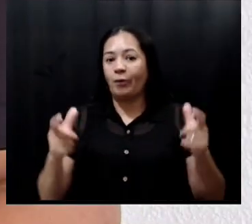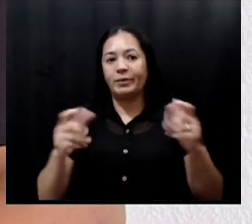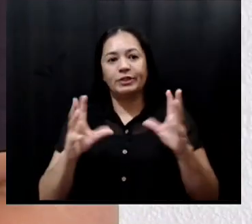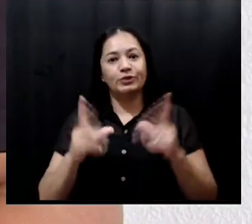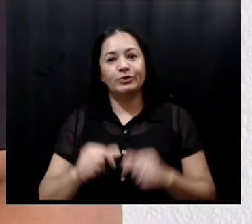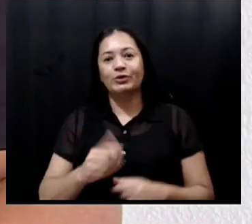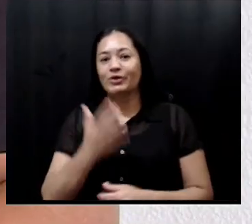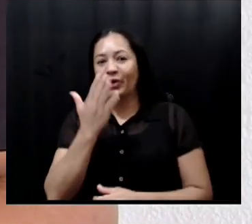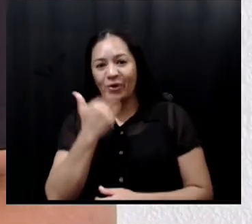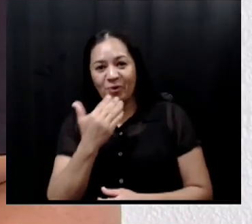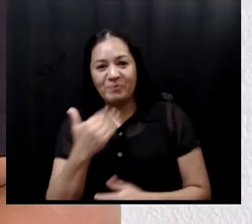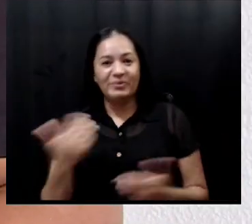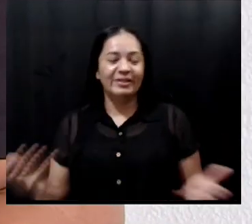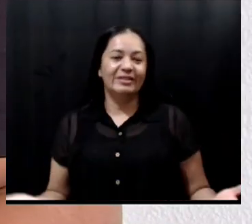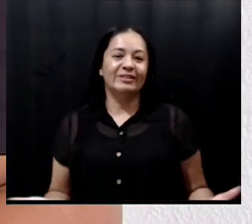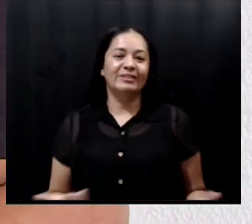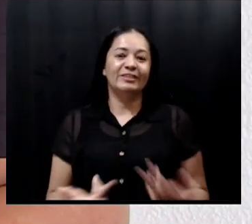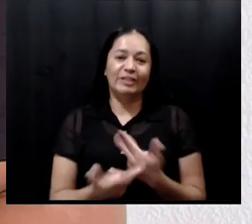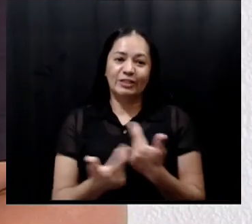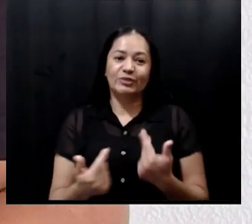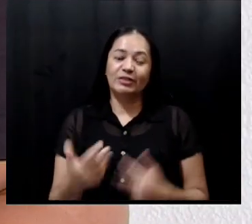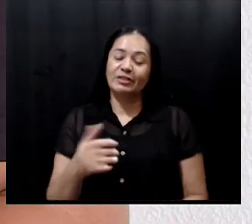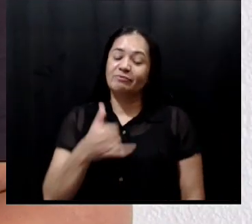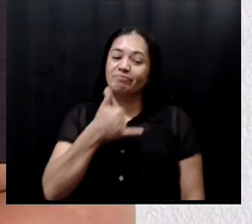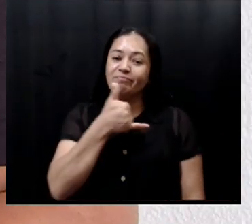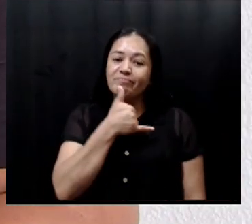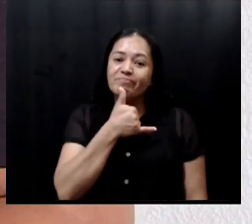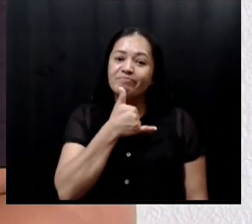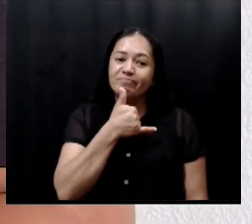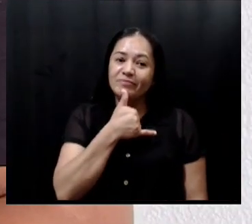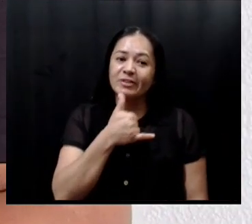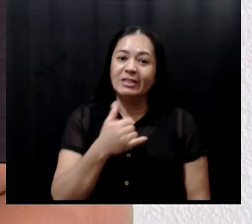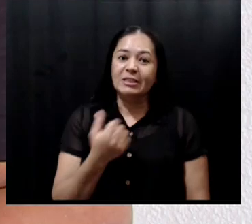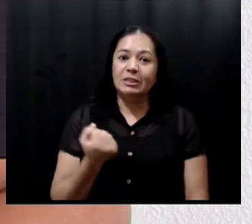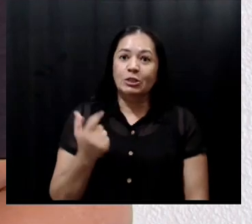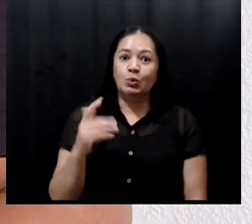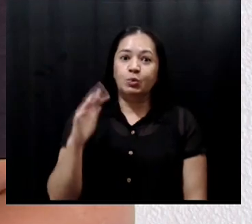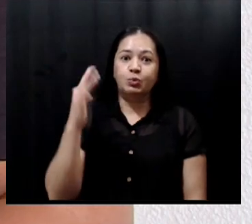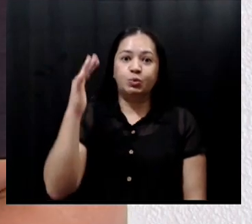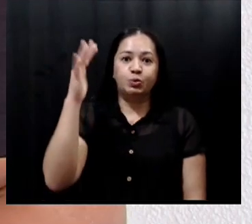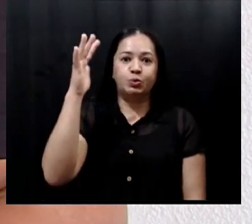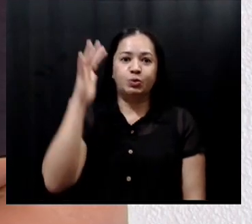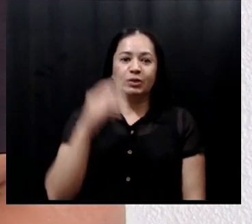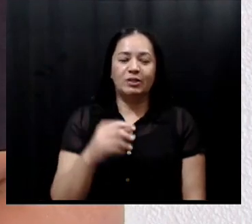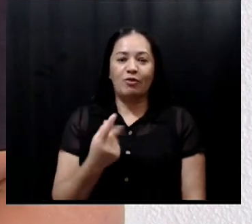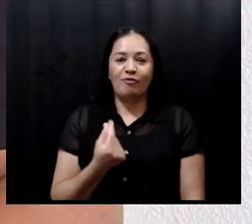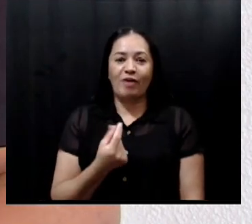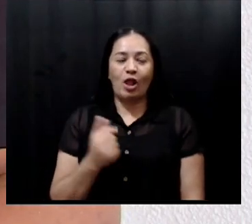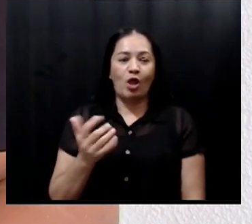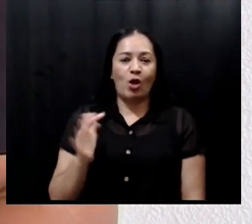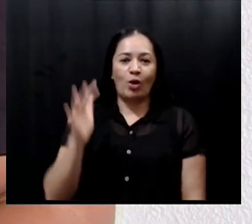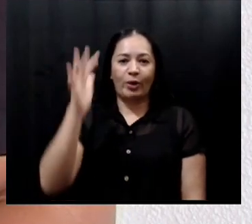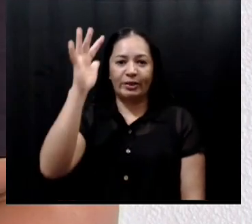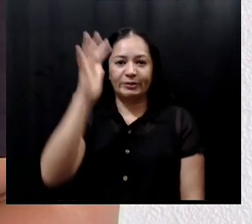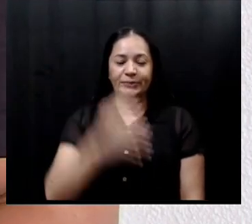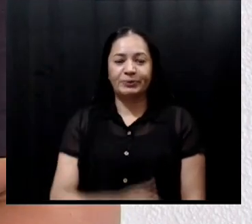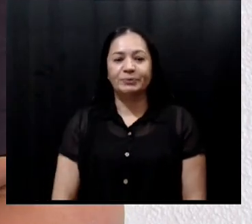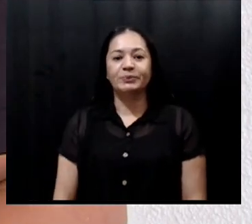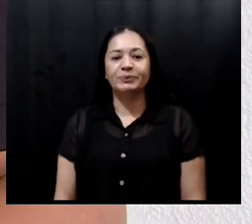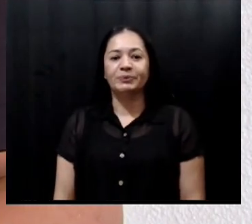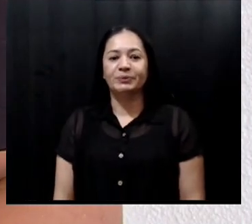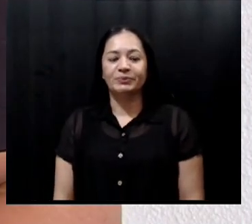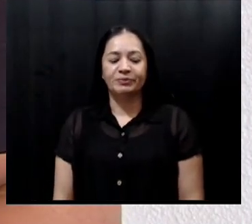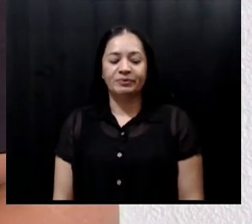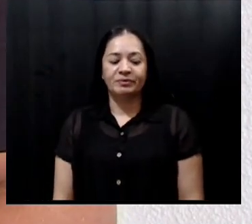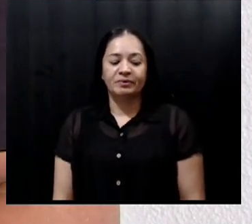as coisas, infelizmente, estão o valor bem alto. Por exemplo, a